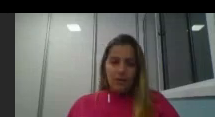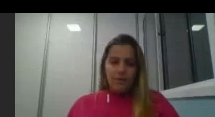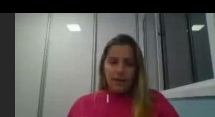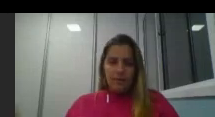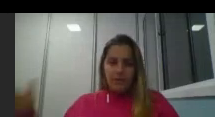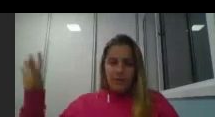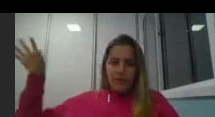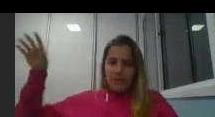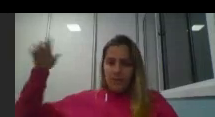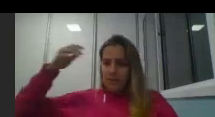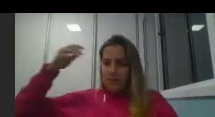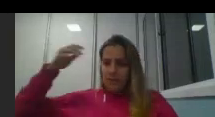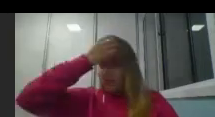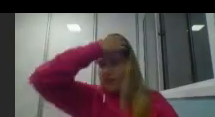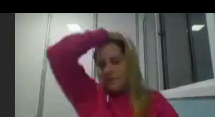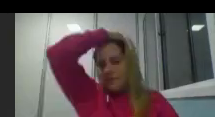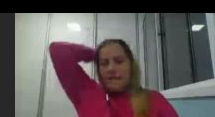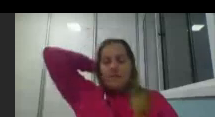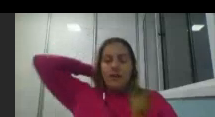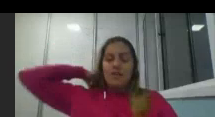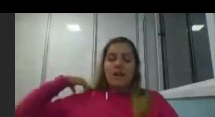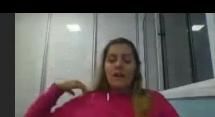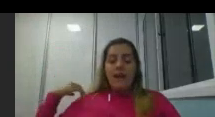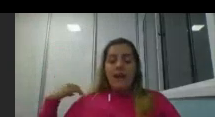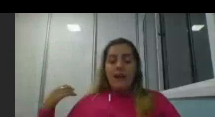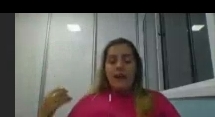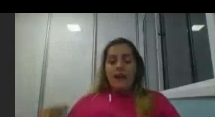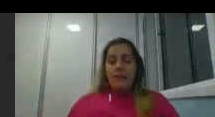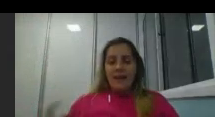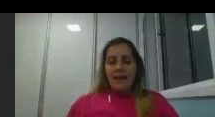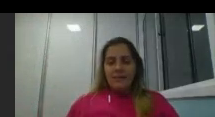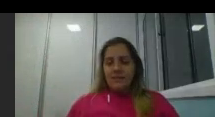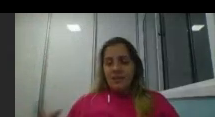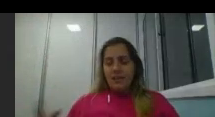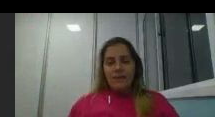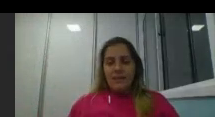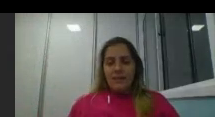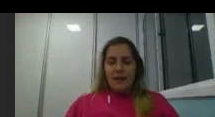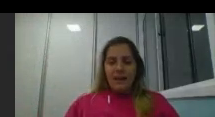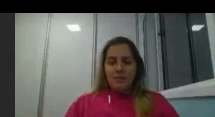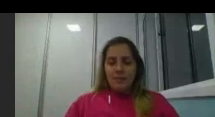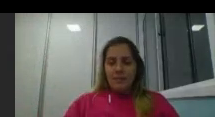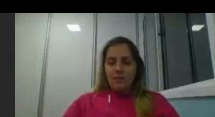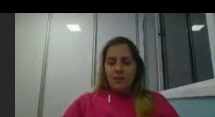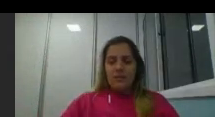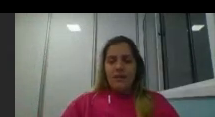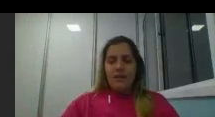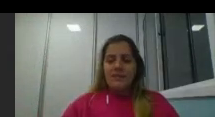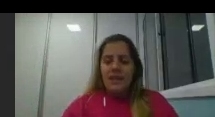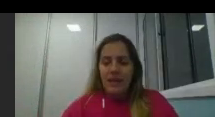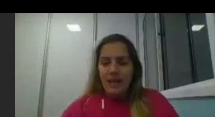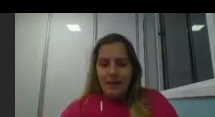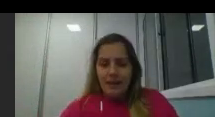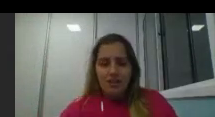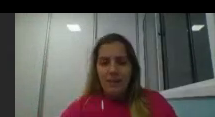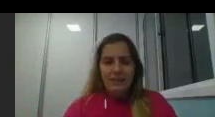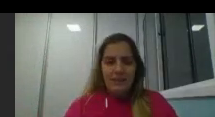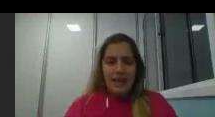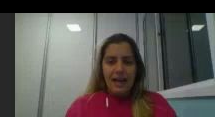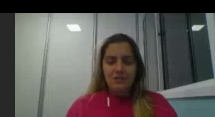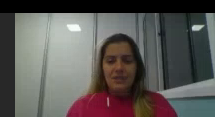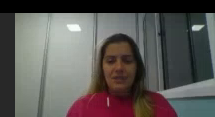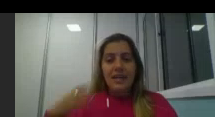Esqueci o nome da novela, uma novela aí de uns 3 anos atrás, eu acho. Aparece, assim, algumas novelas aparecem, por exemplo, quando você vai fazer